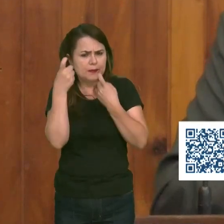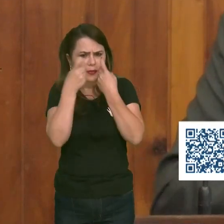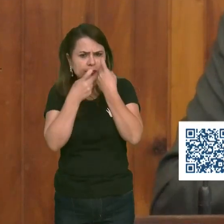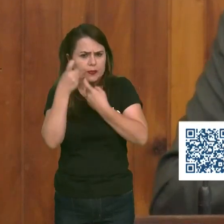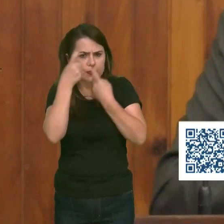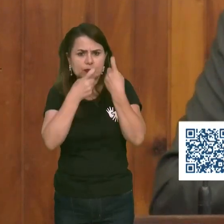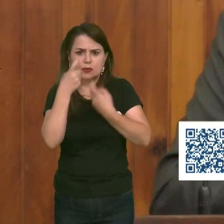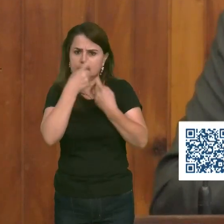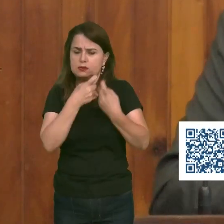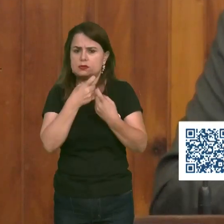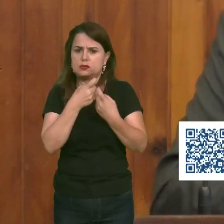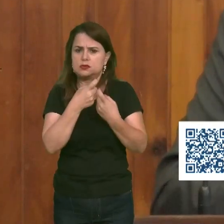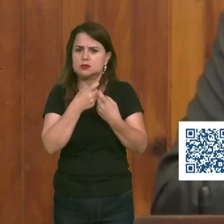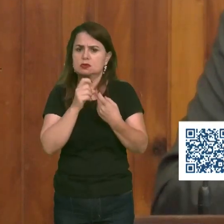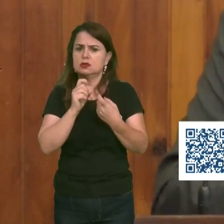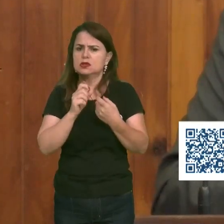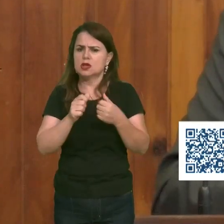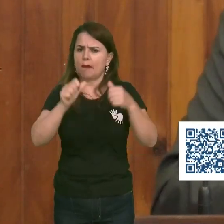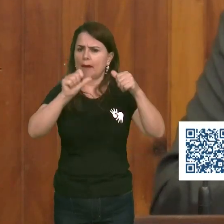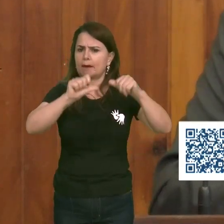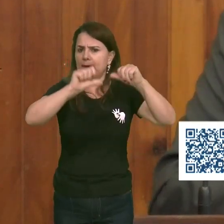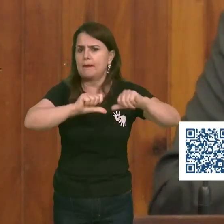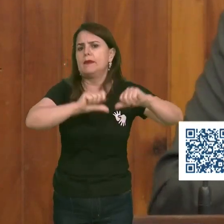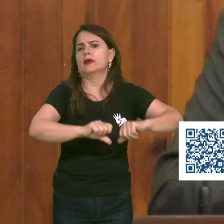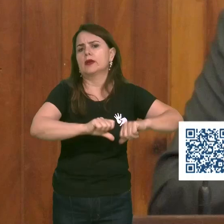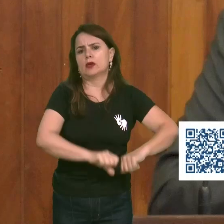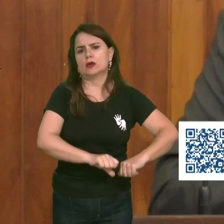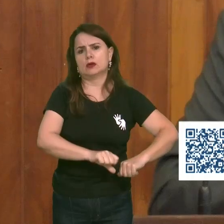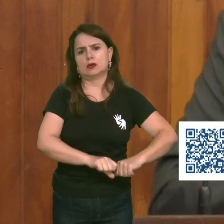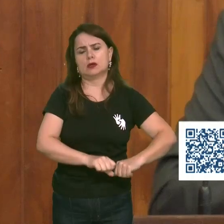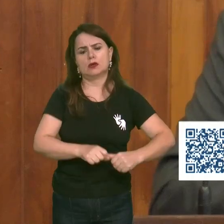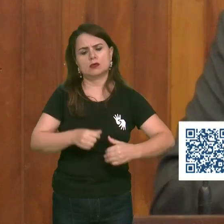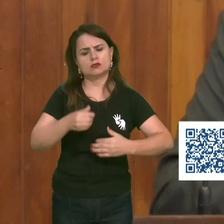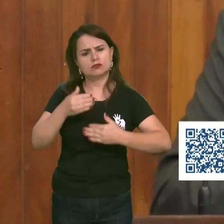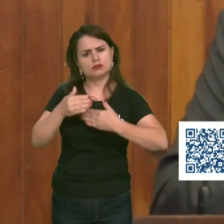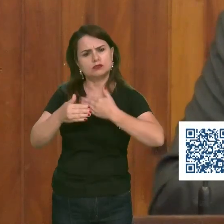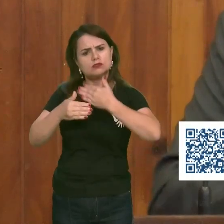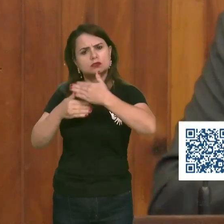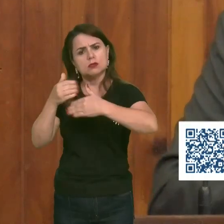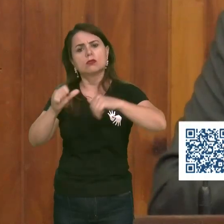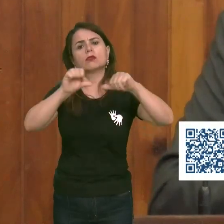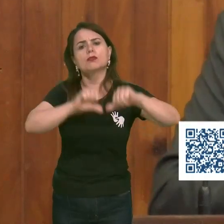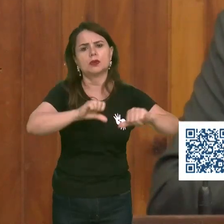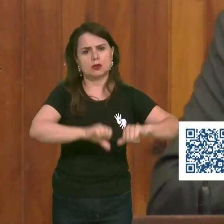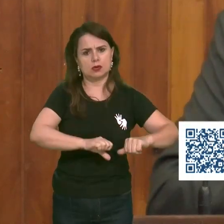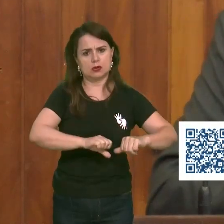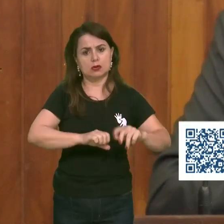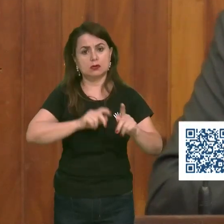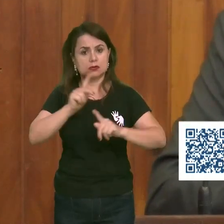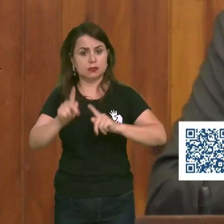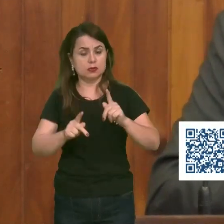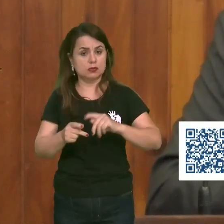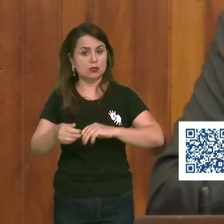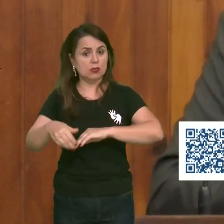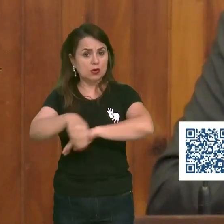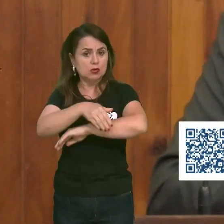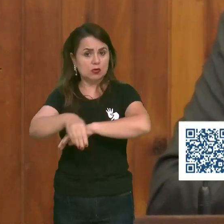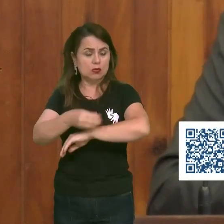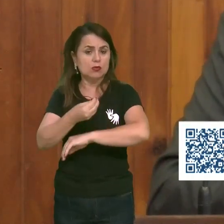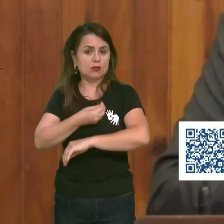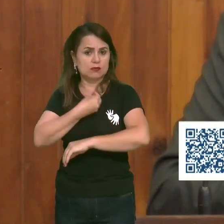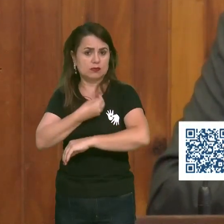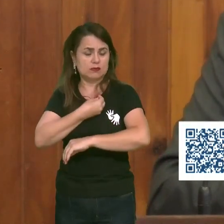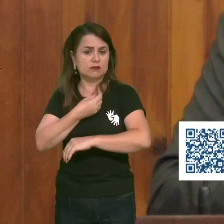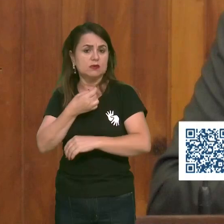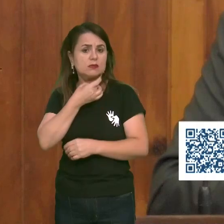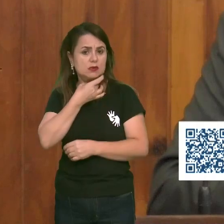mais essa essas situações de moradores de ruas da